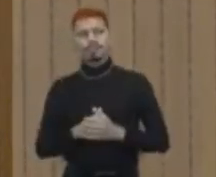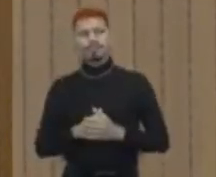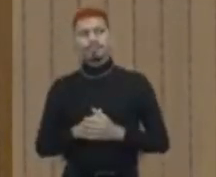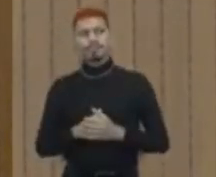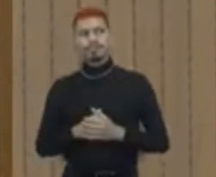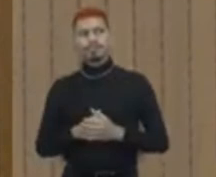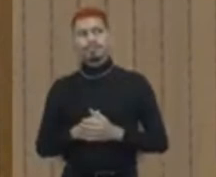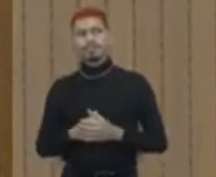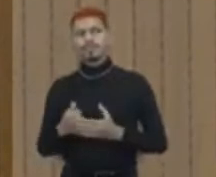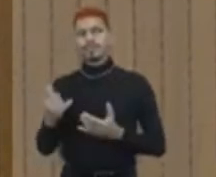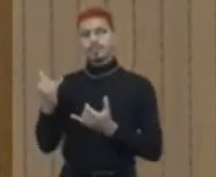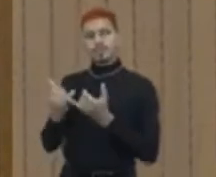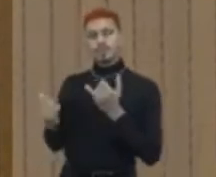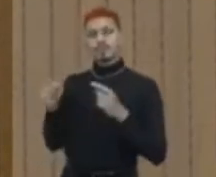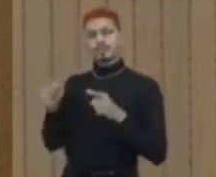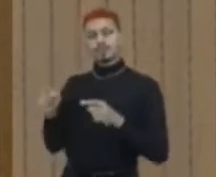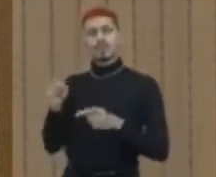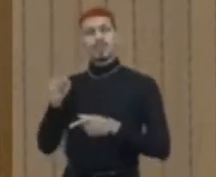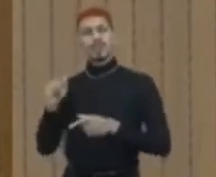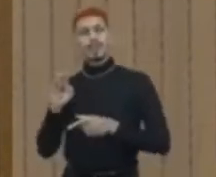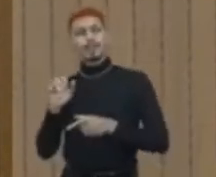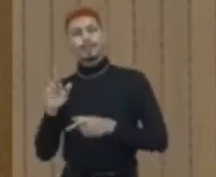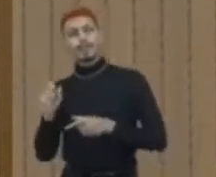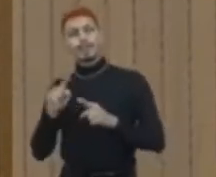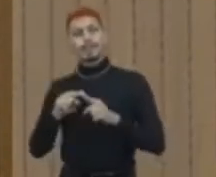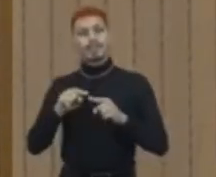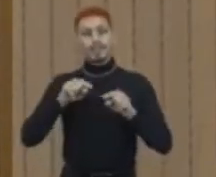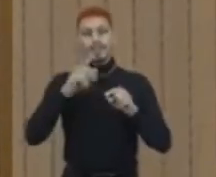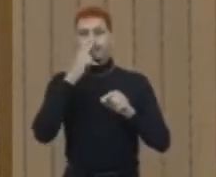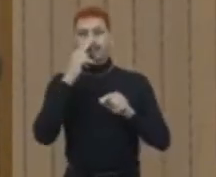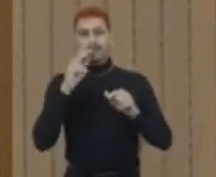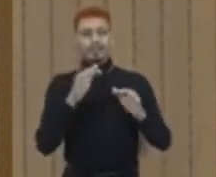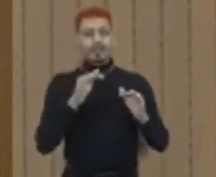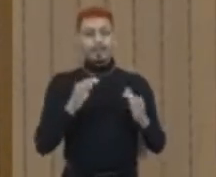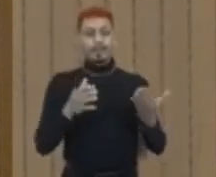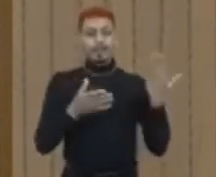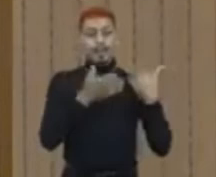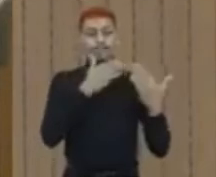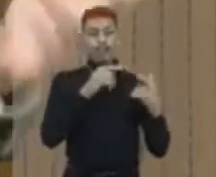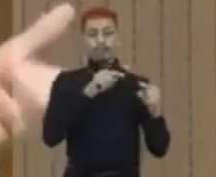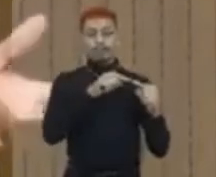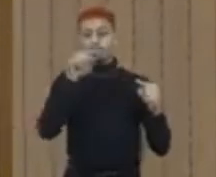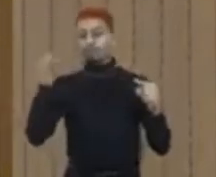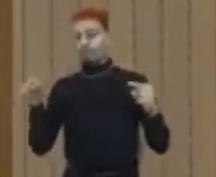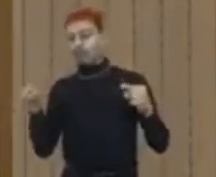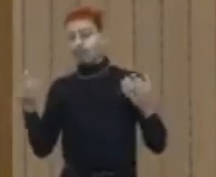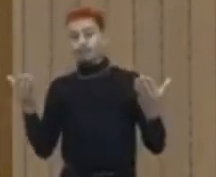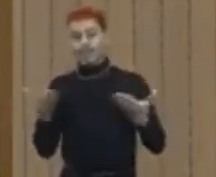o que falou Bira, que é a ponte entre o passado e o presente e que a gente tem que olhar para o